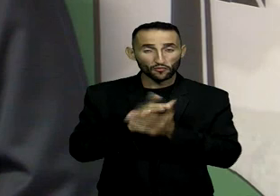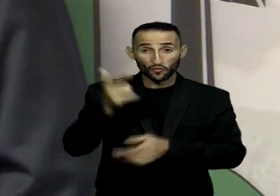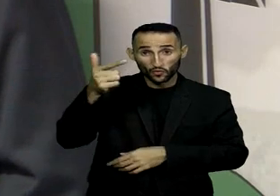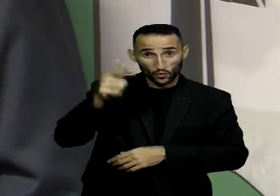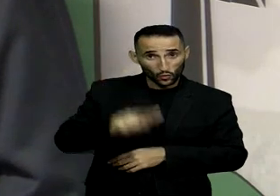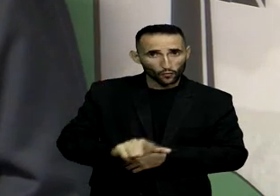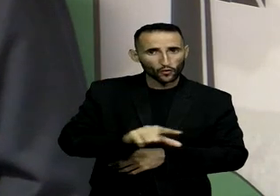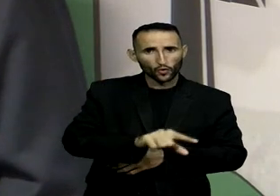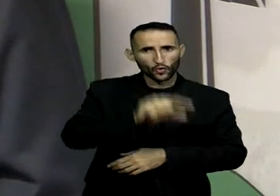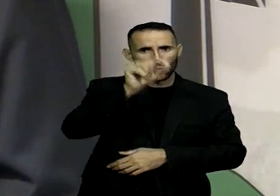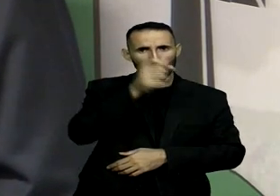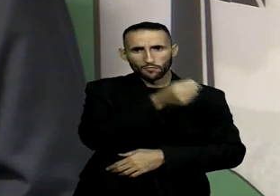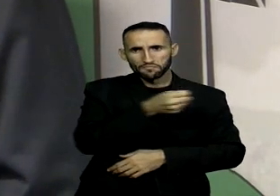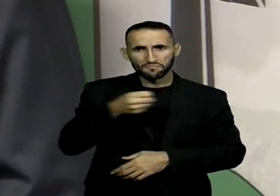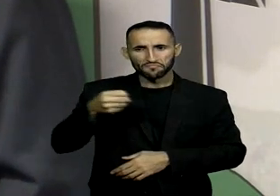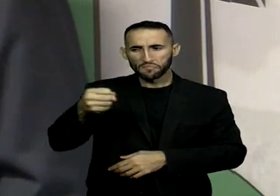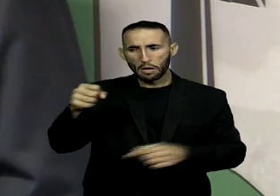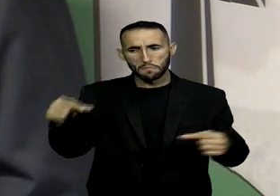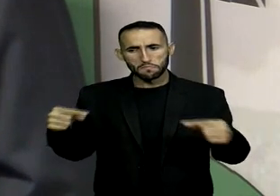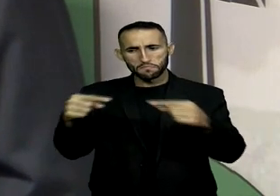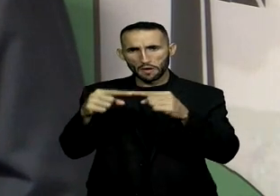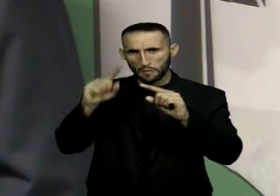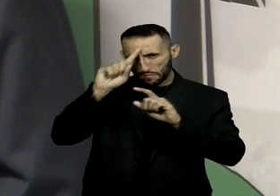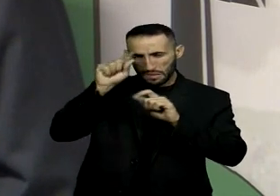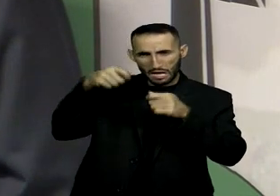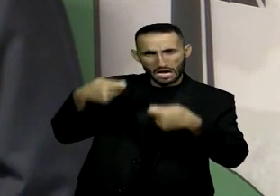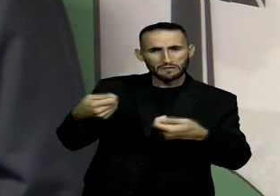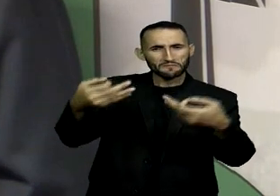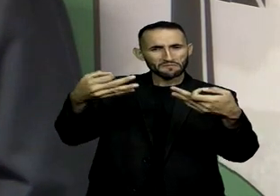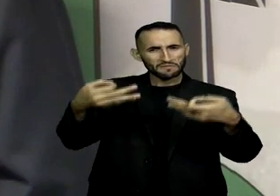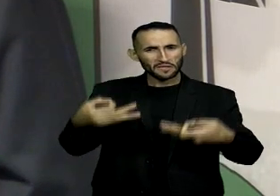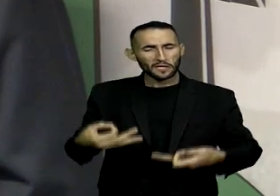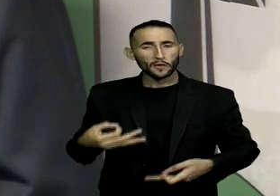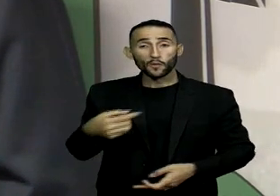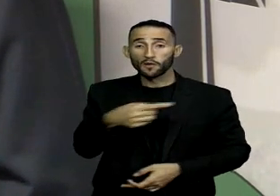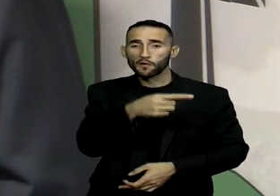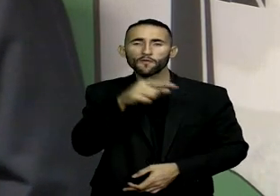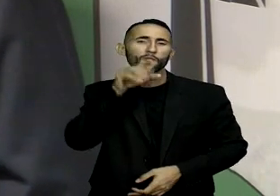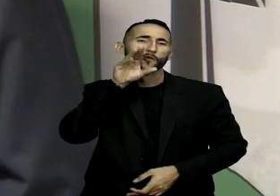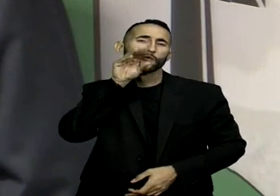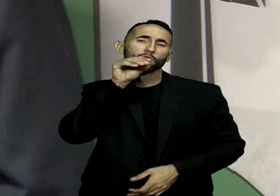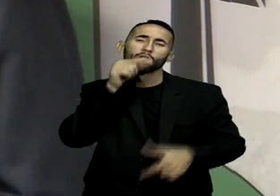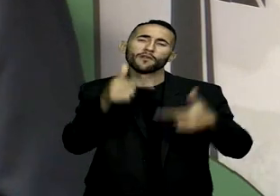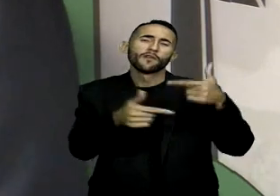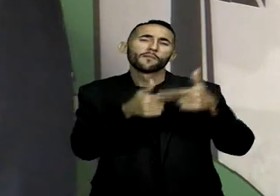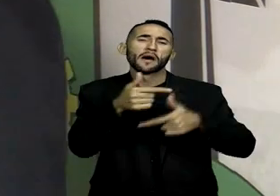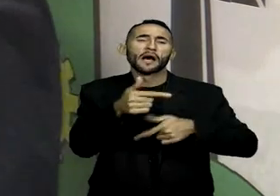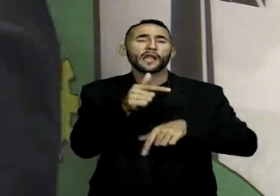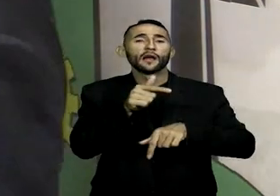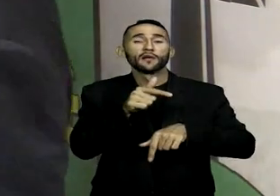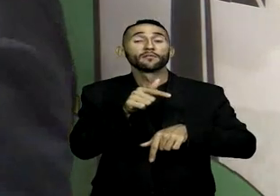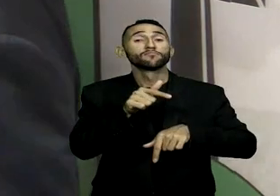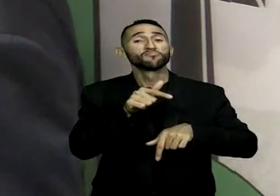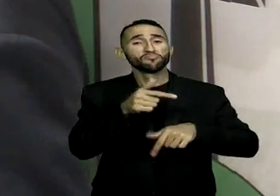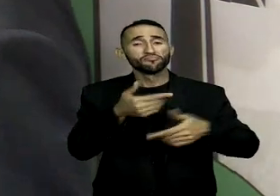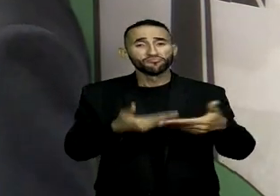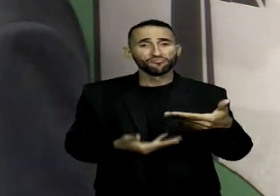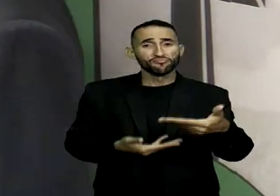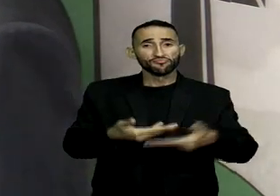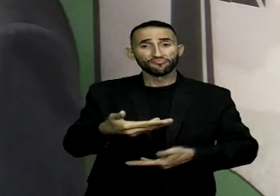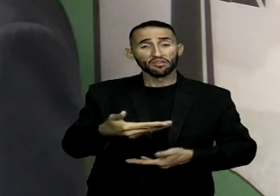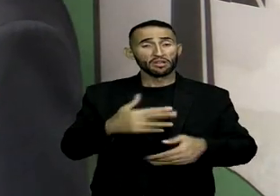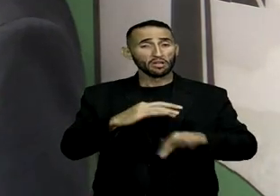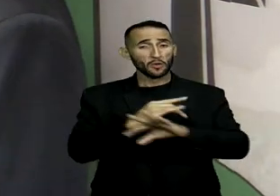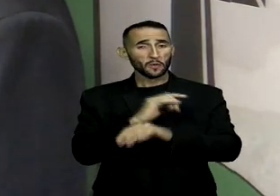uma vez aqui em reconhecer um colaborador dessa cidade, o Erivelto. Conheço ele há um